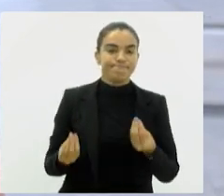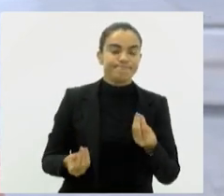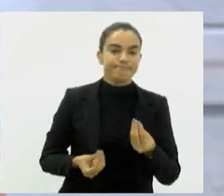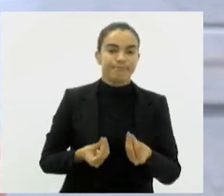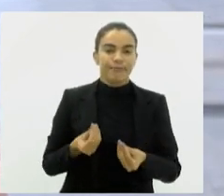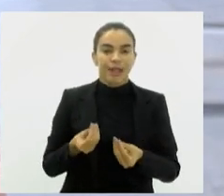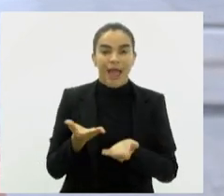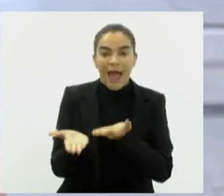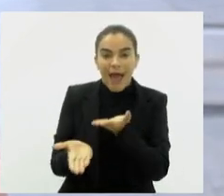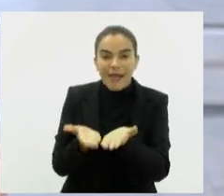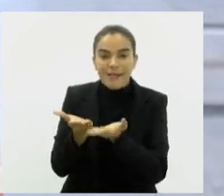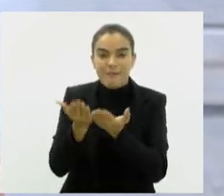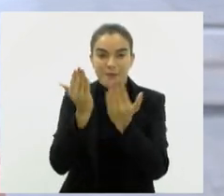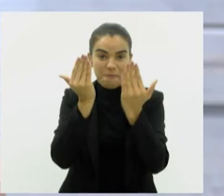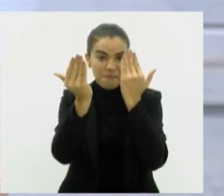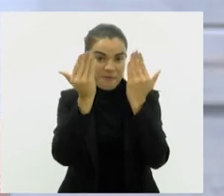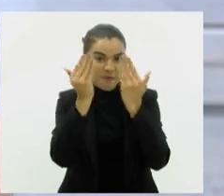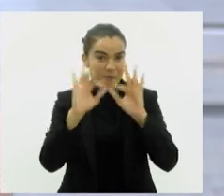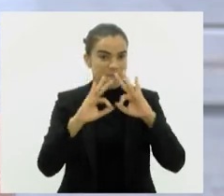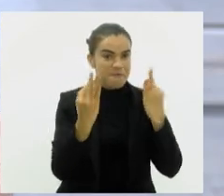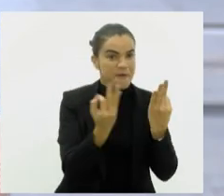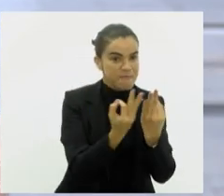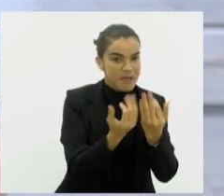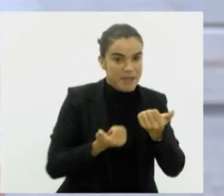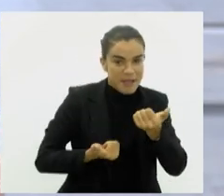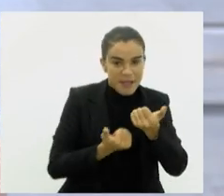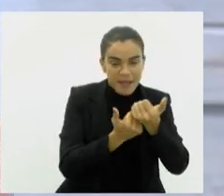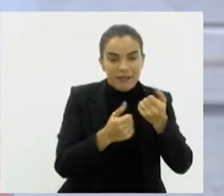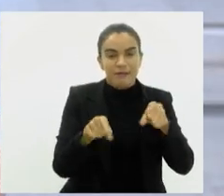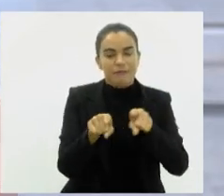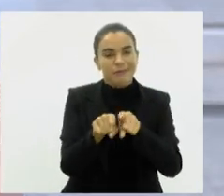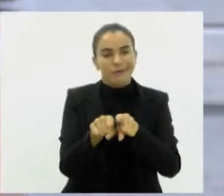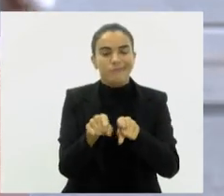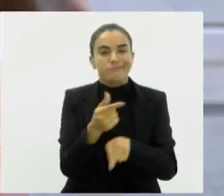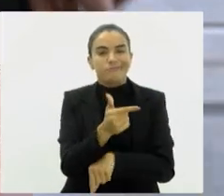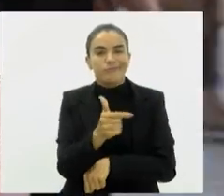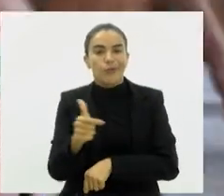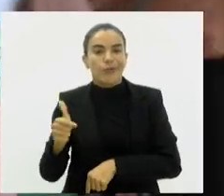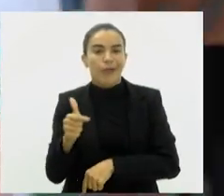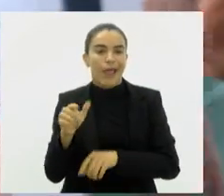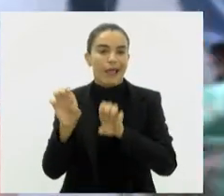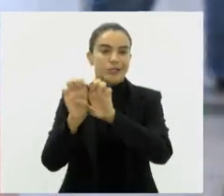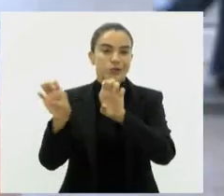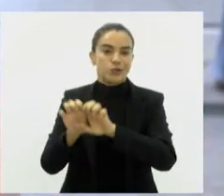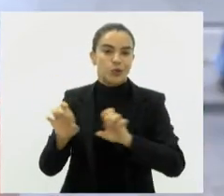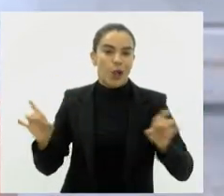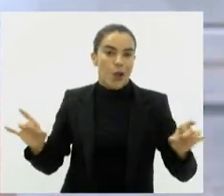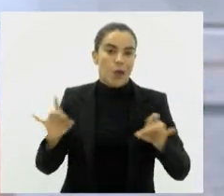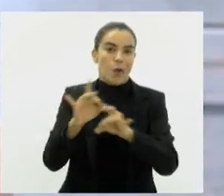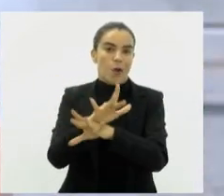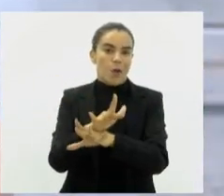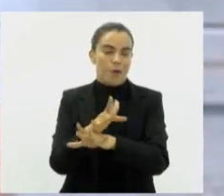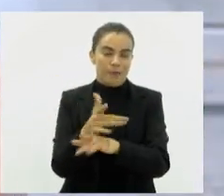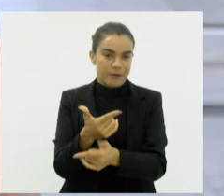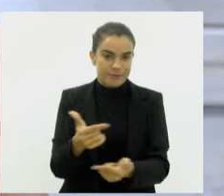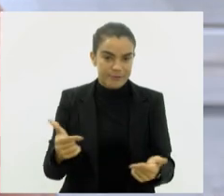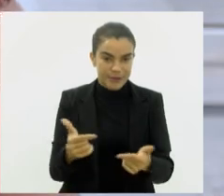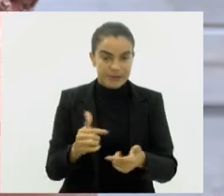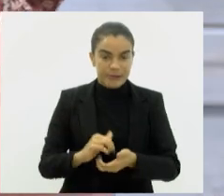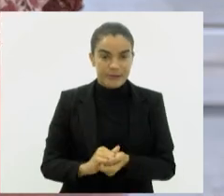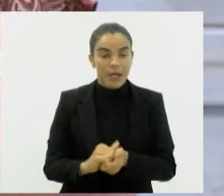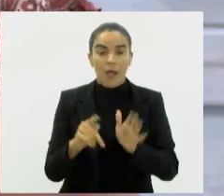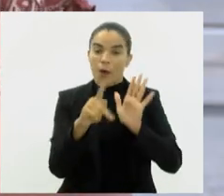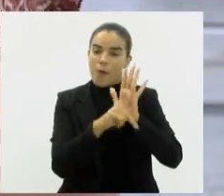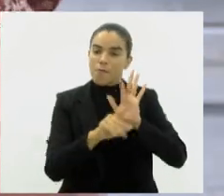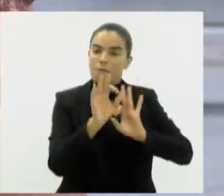para atendimento psicológico às famílias. E a gente não tem toda essa estrutura ainda montada, sabe? Então, assim, na verdade, é um